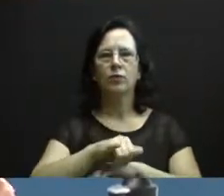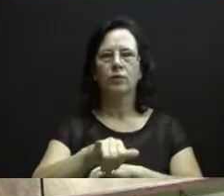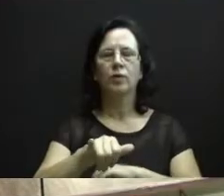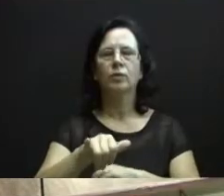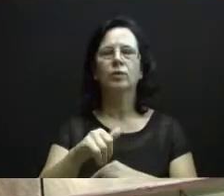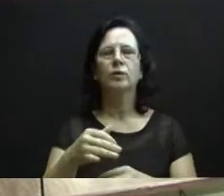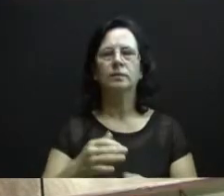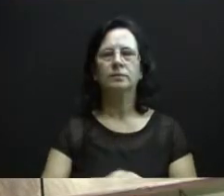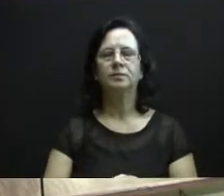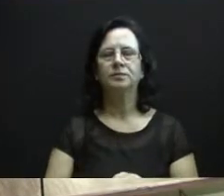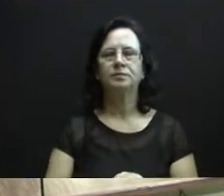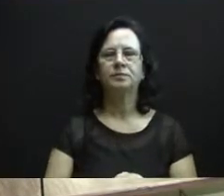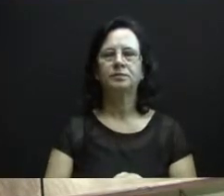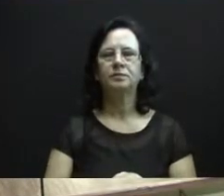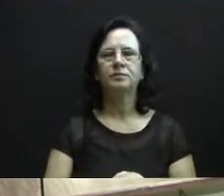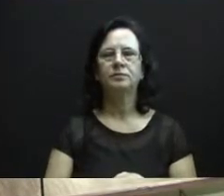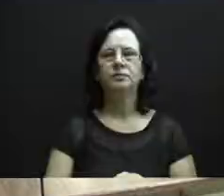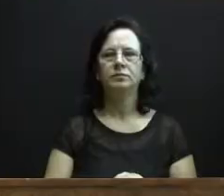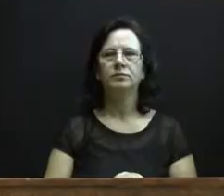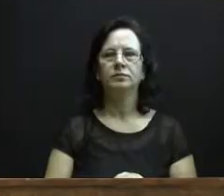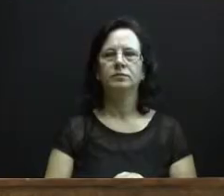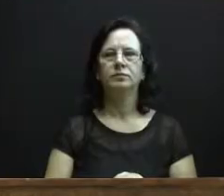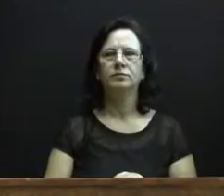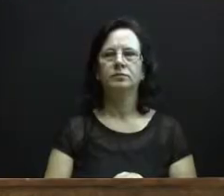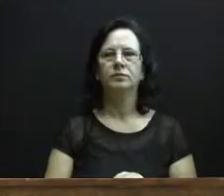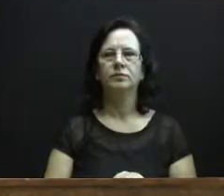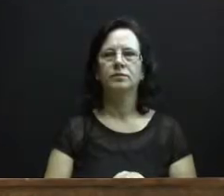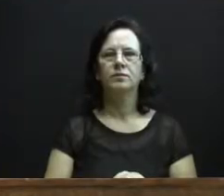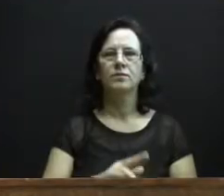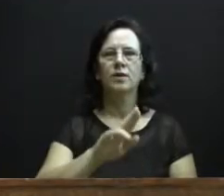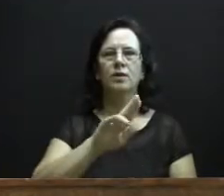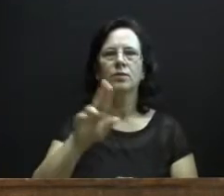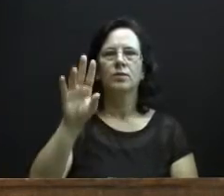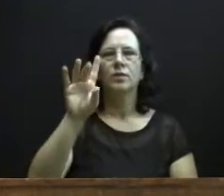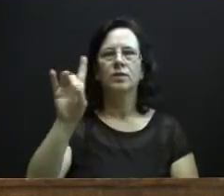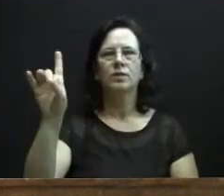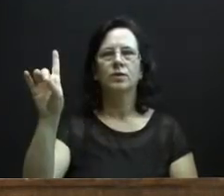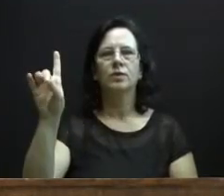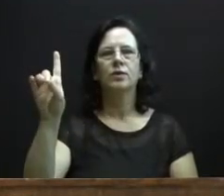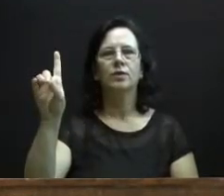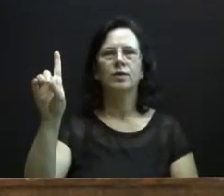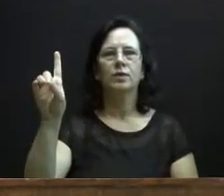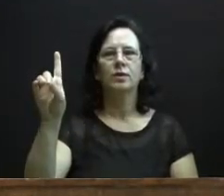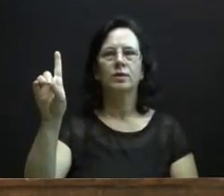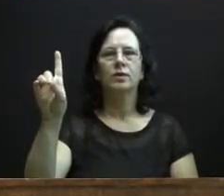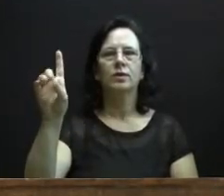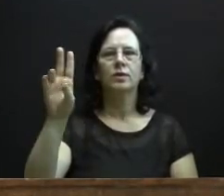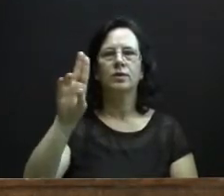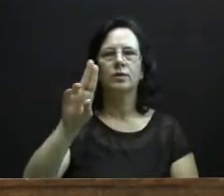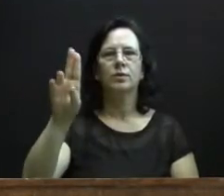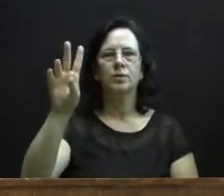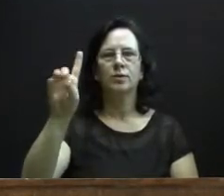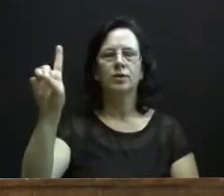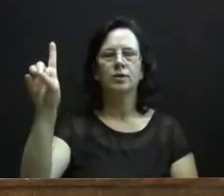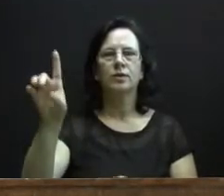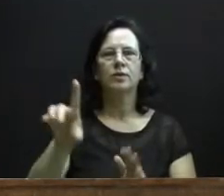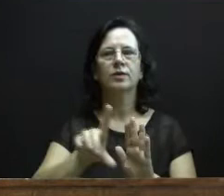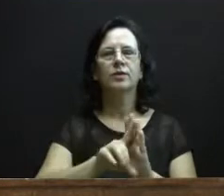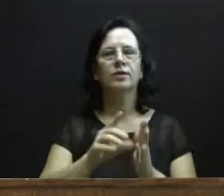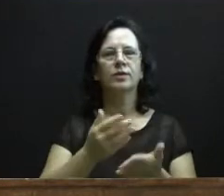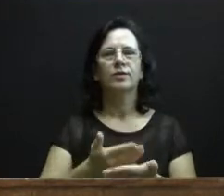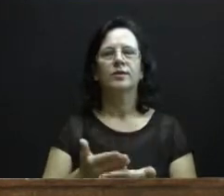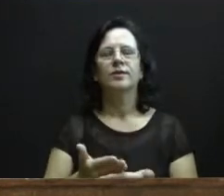ausência de cada vereador havendo um número legal em nome de ideia de que esta presidência